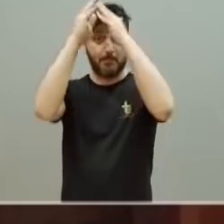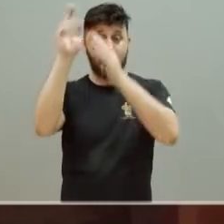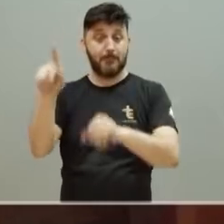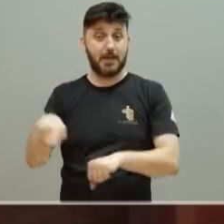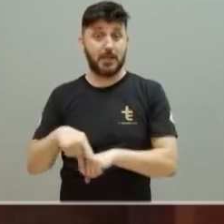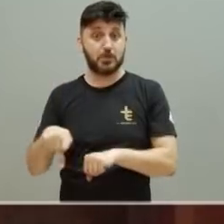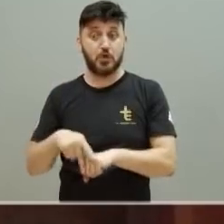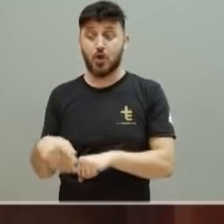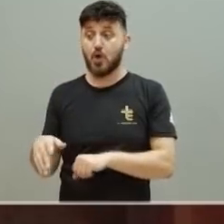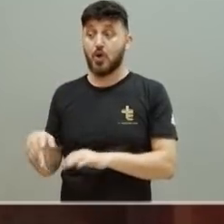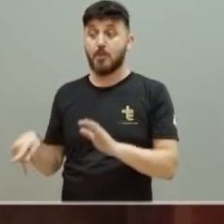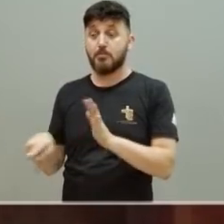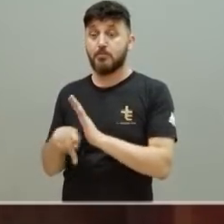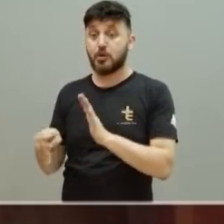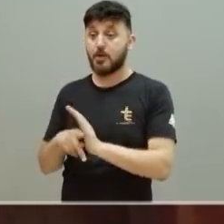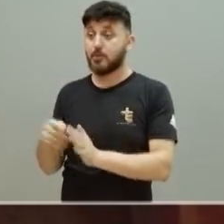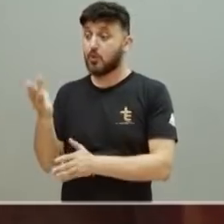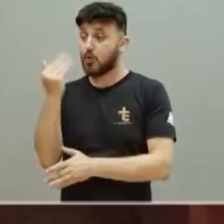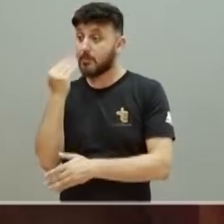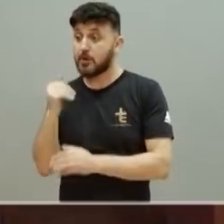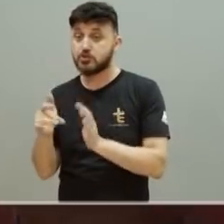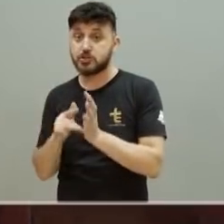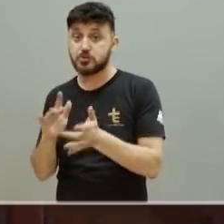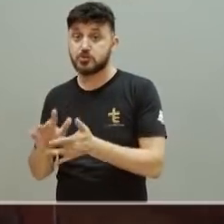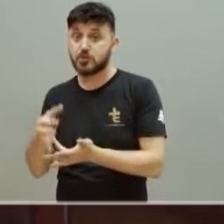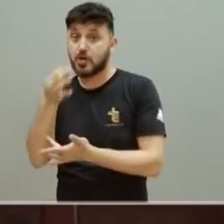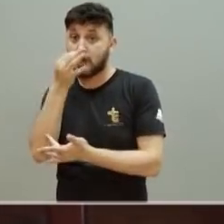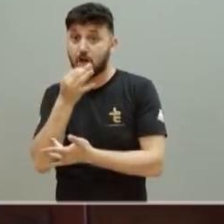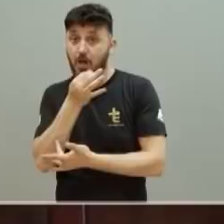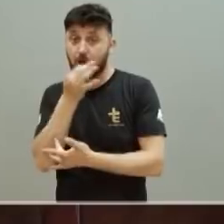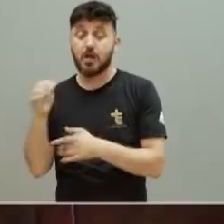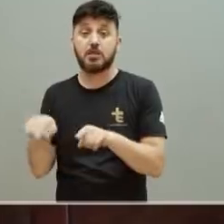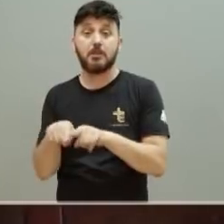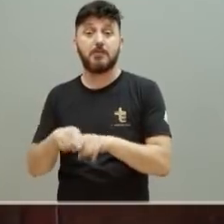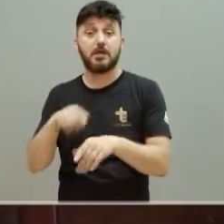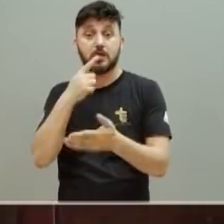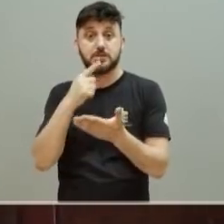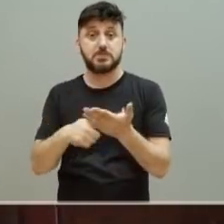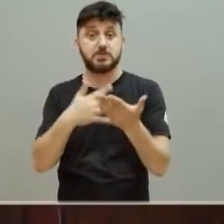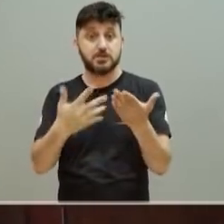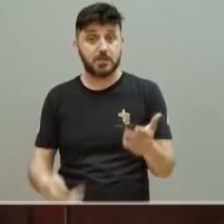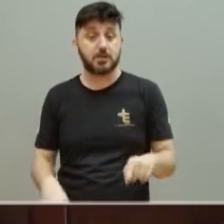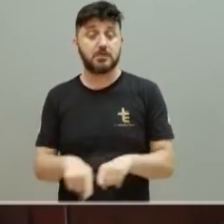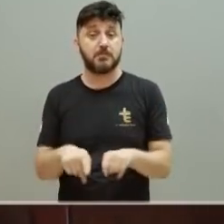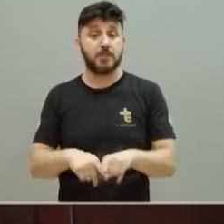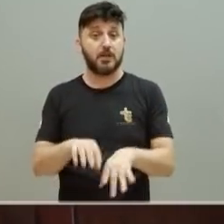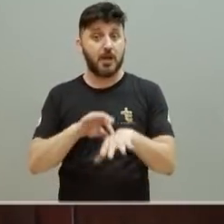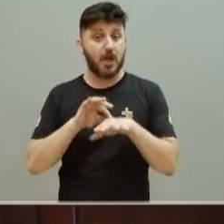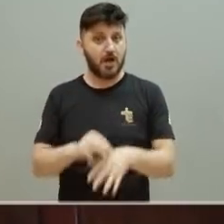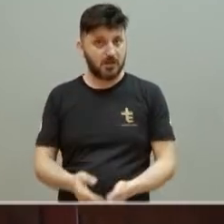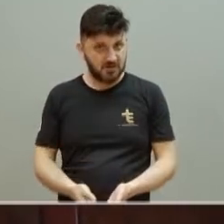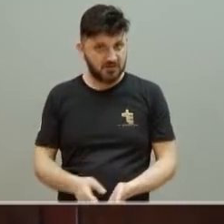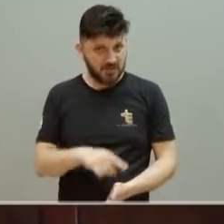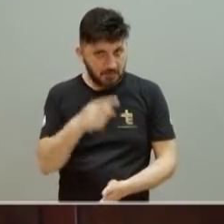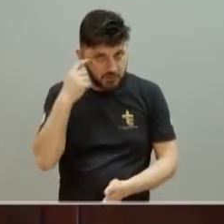de Jesus a sua própria carne e bebeu da mão de Jesus o seu próprio sangue. Você já pensou nisso? Talvez